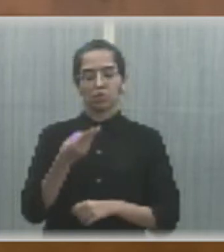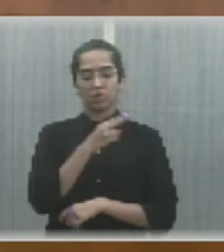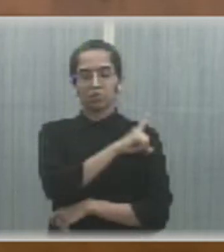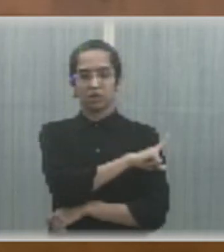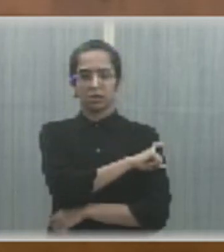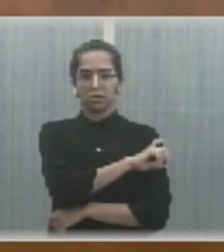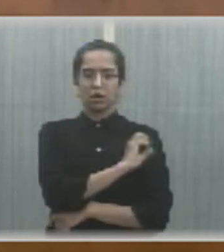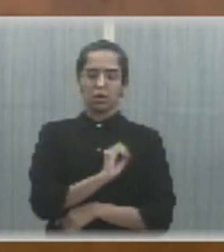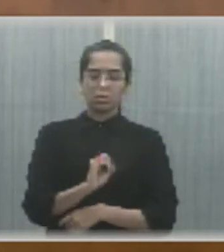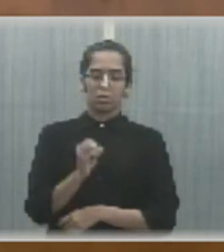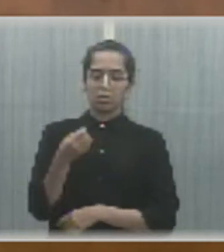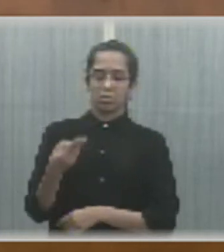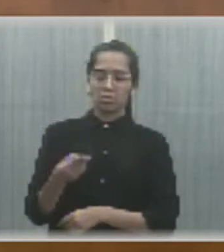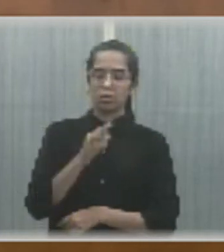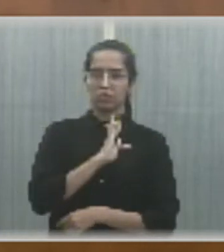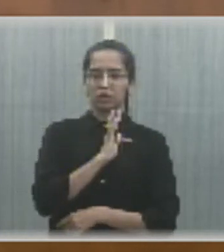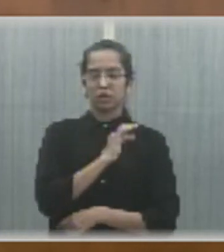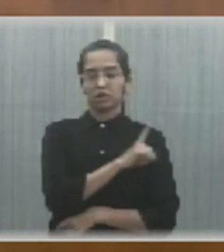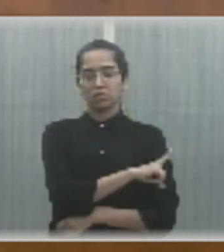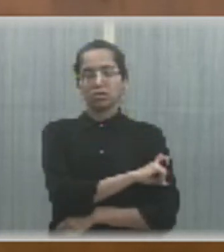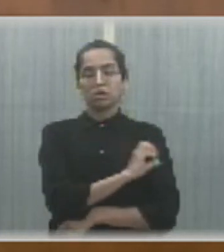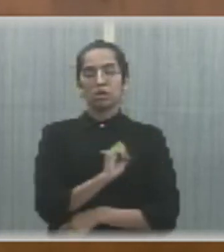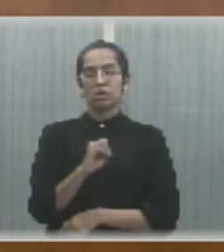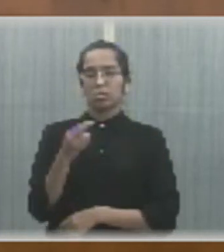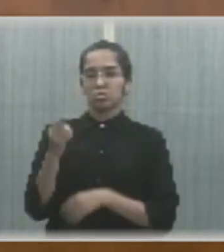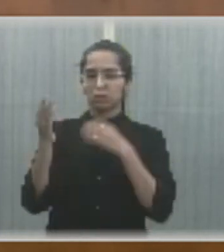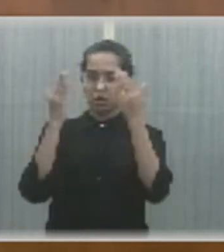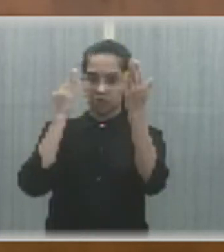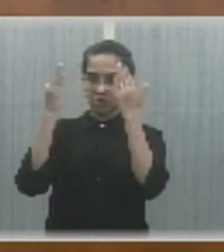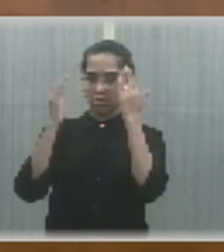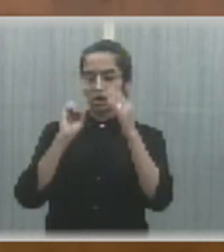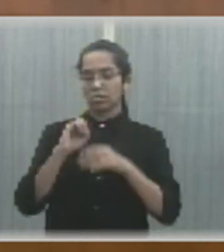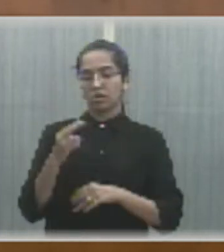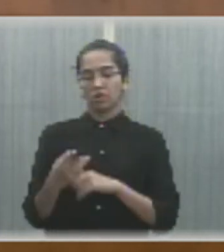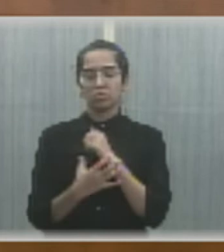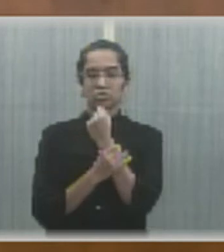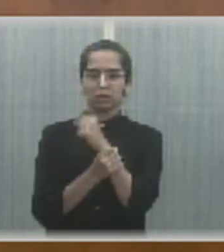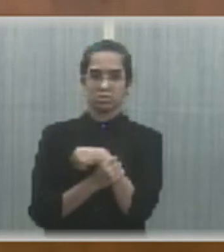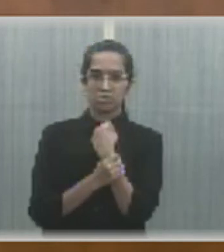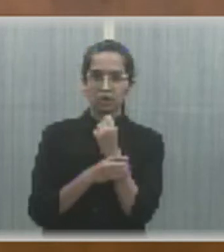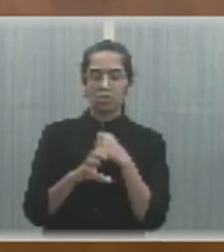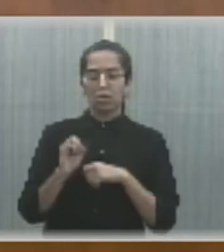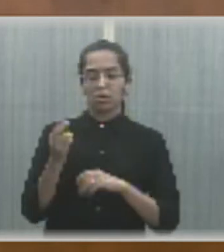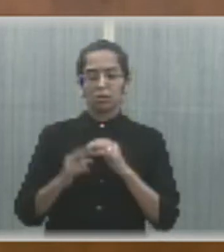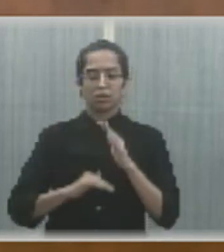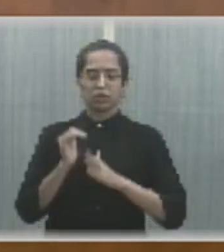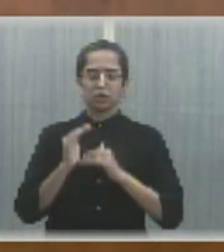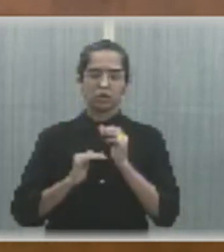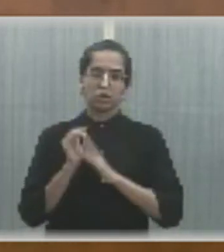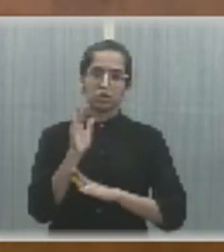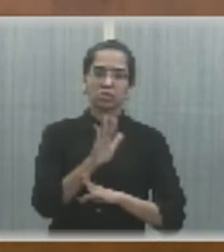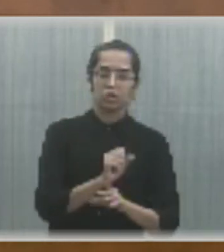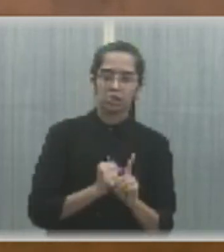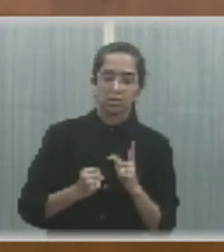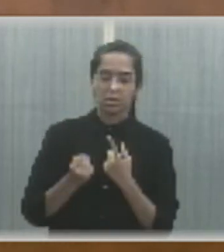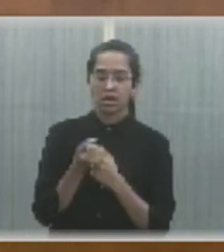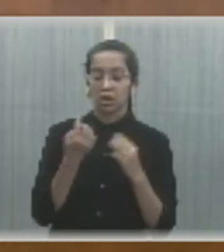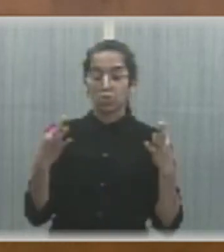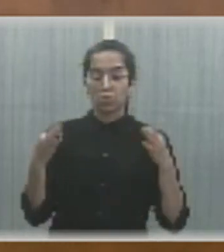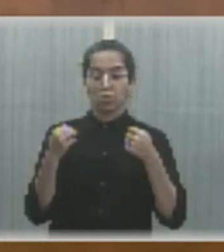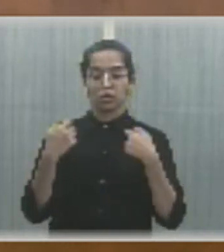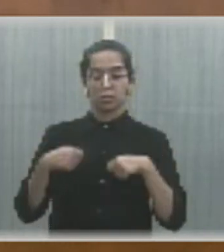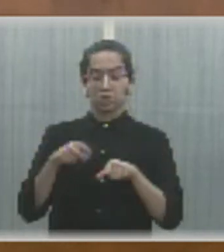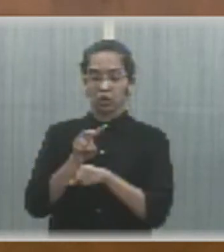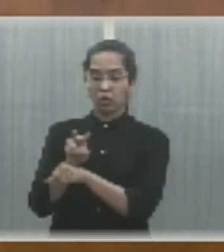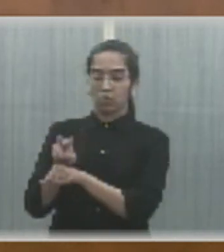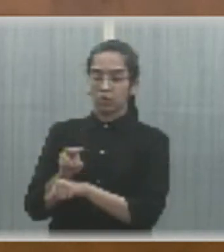enfermeiro, seja o técnico de enfermagem, seja o psicólogo, seja o fisioterapeuta, seja o assistente social, eles tratarem com amor